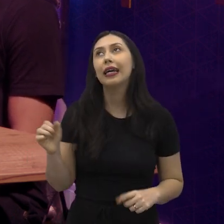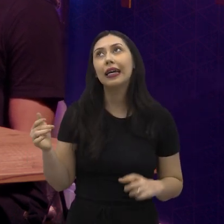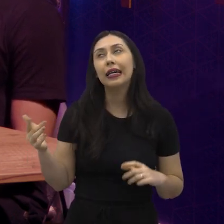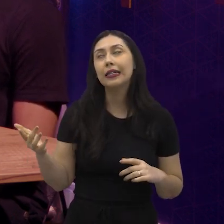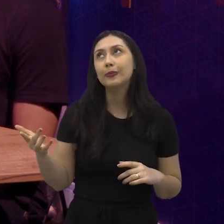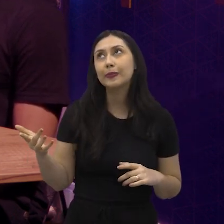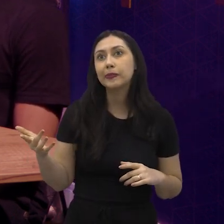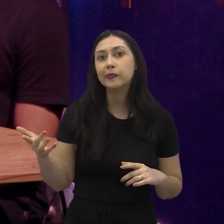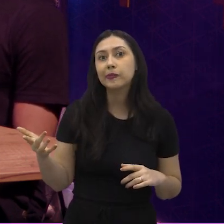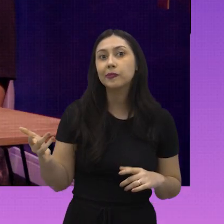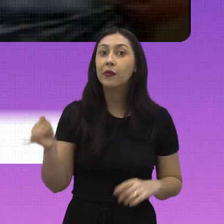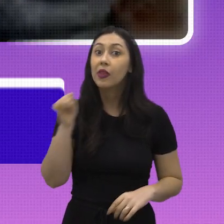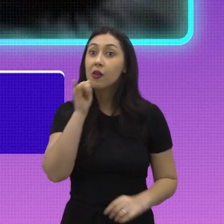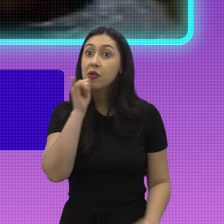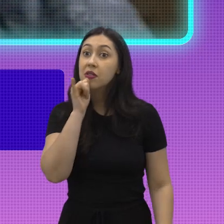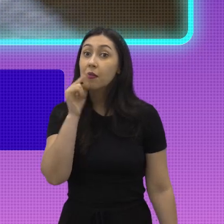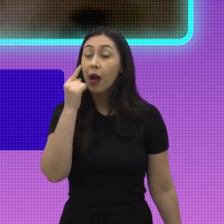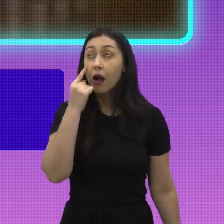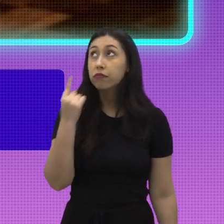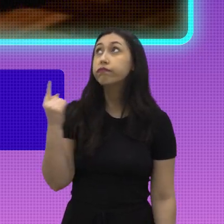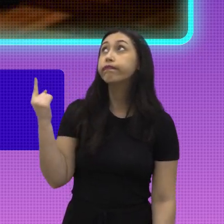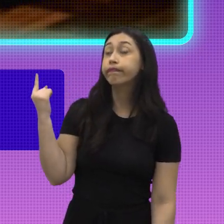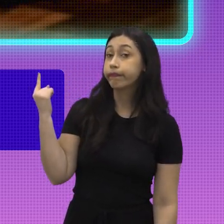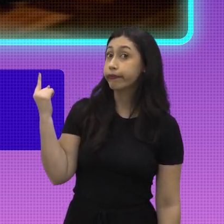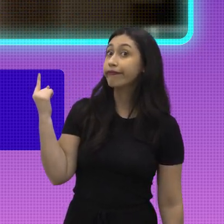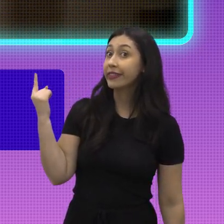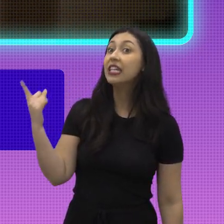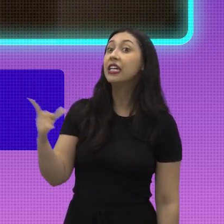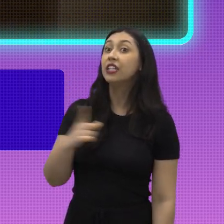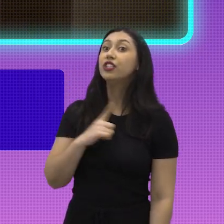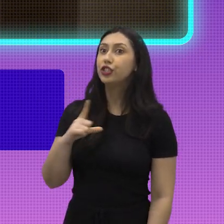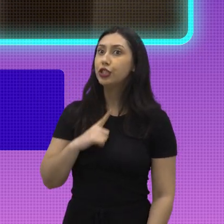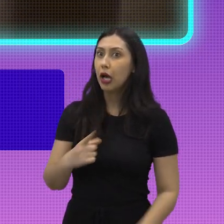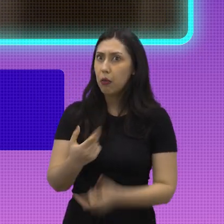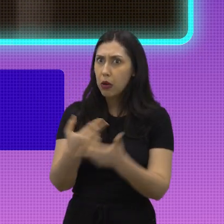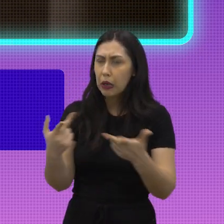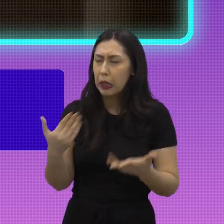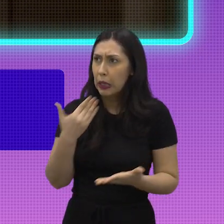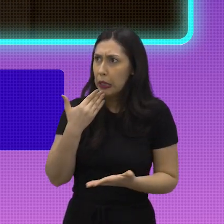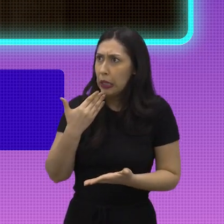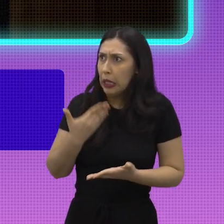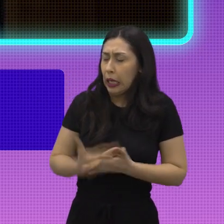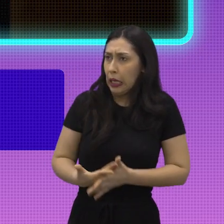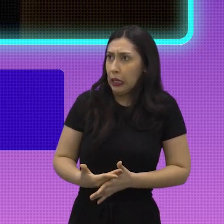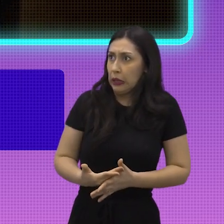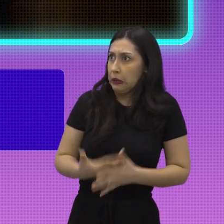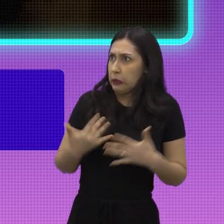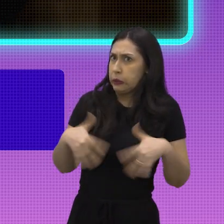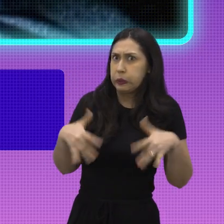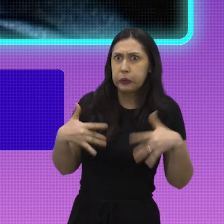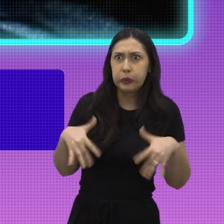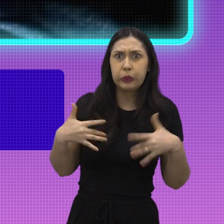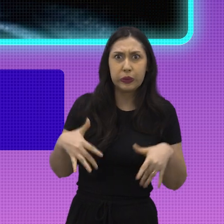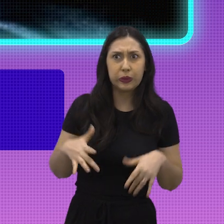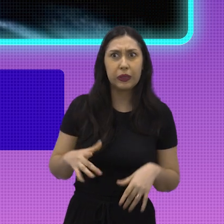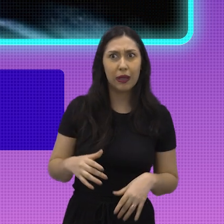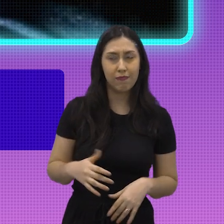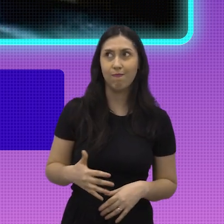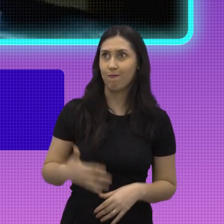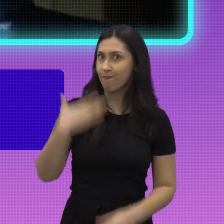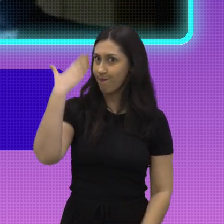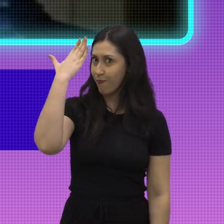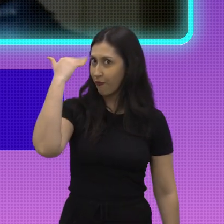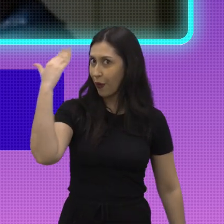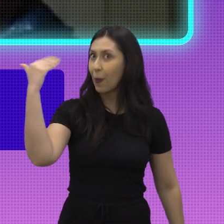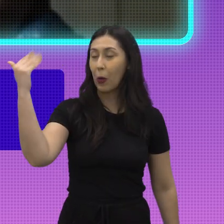lá, O Exorcista, que tinha muitos efeitos práticos, né? Uma obra-prima do cinema, mas